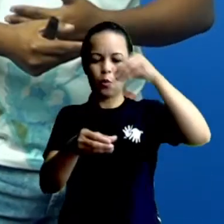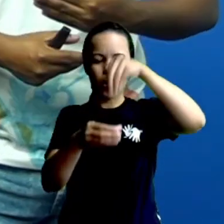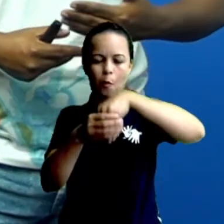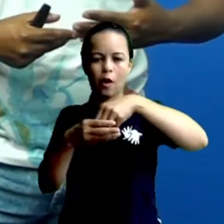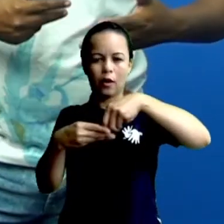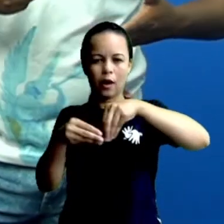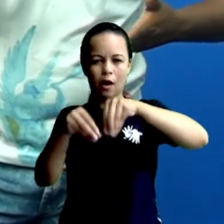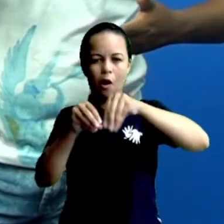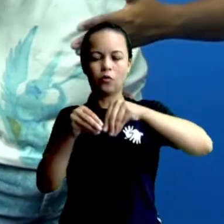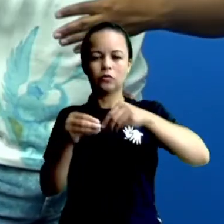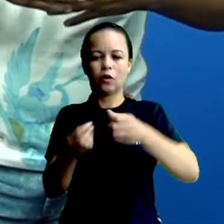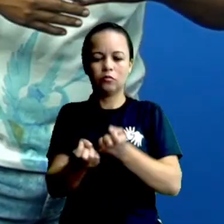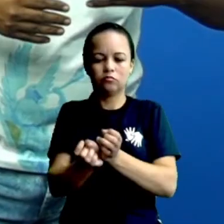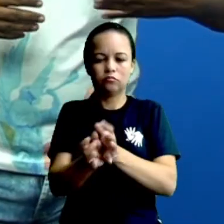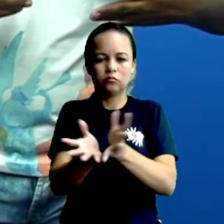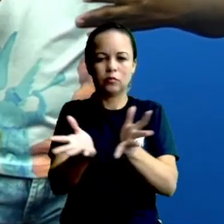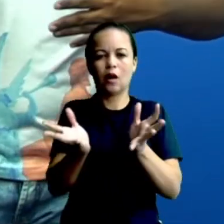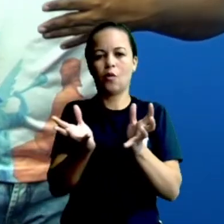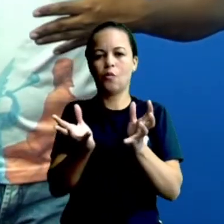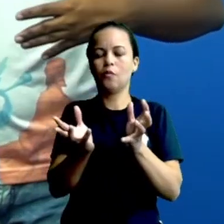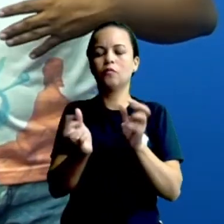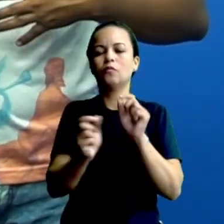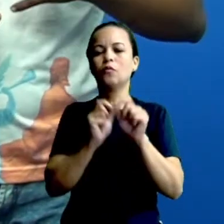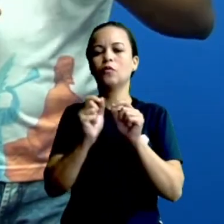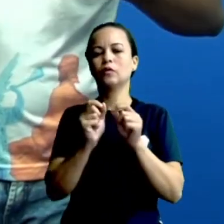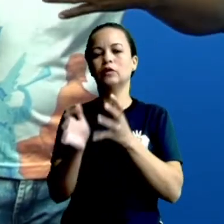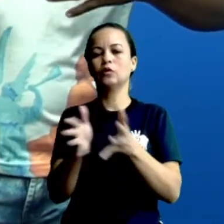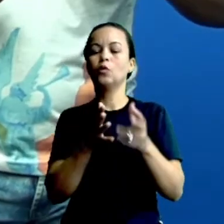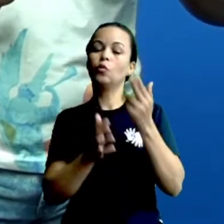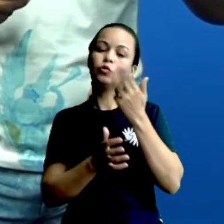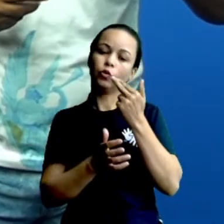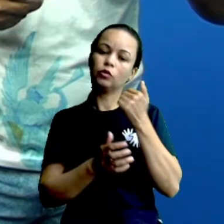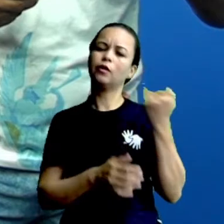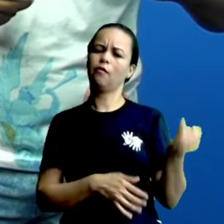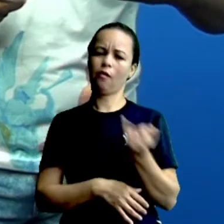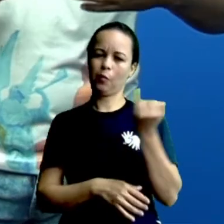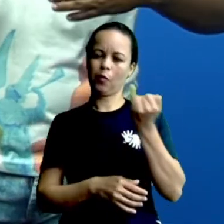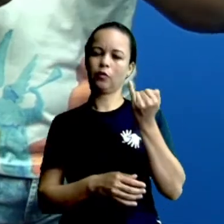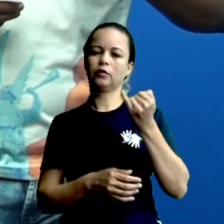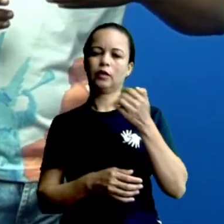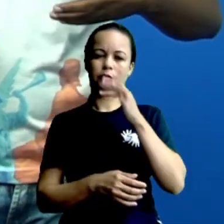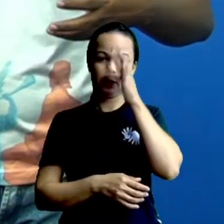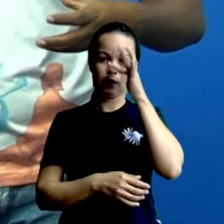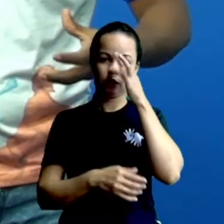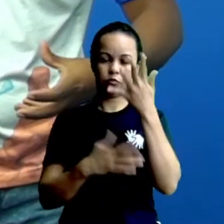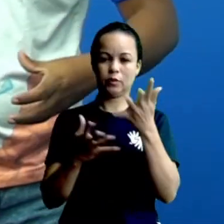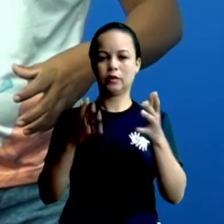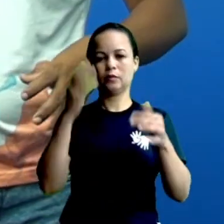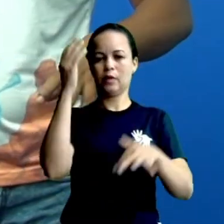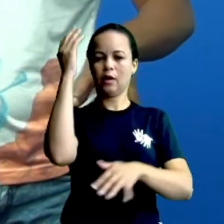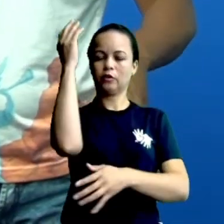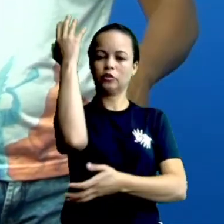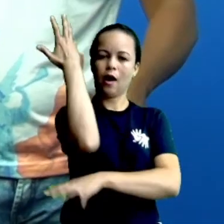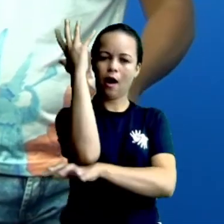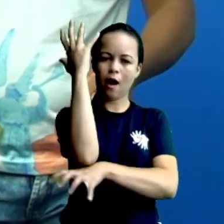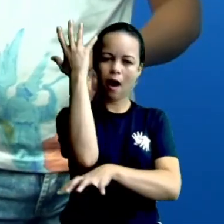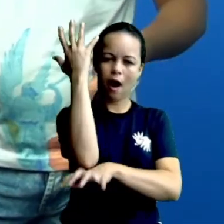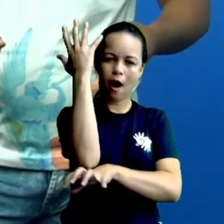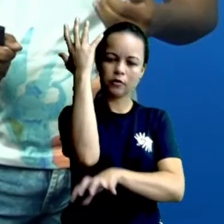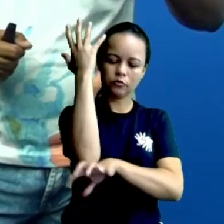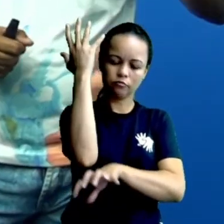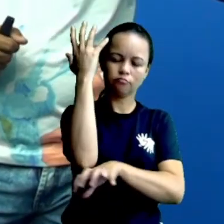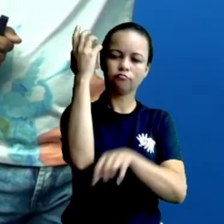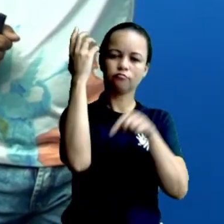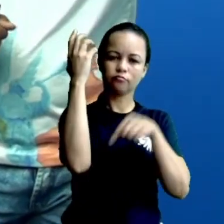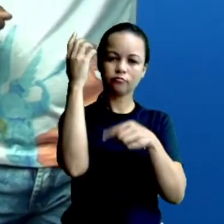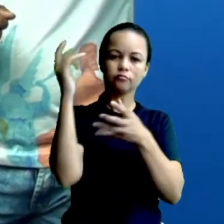solo, servirá como um nutriente importantíssimo para a planta, para as raízes, a partir dali, retirarem seus